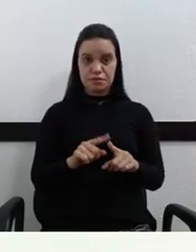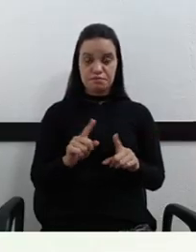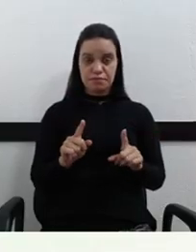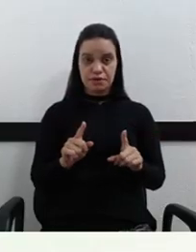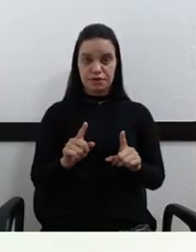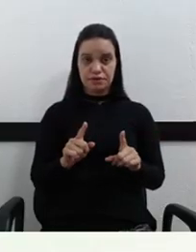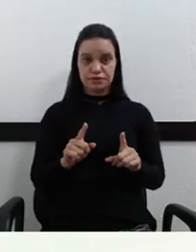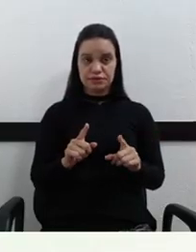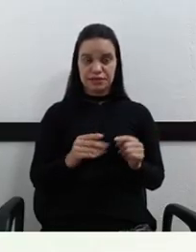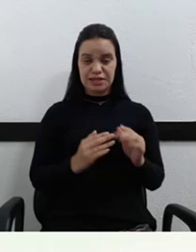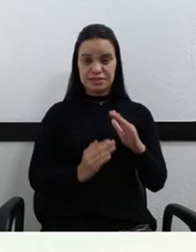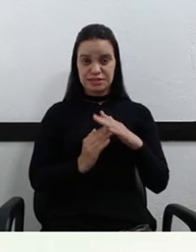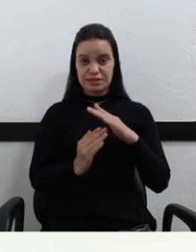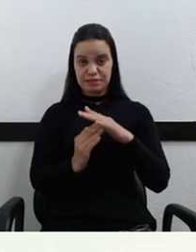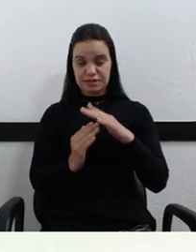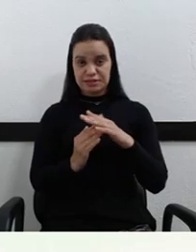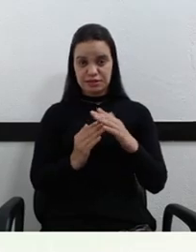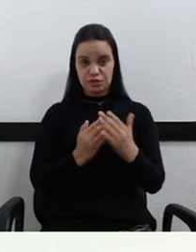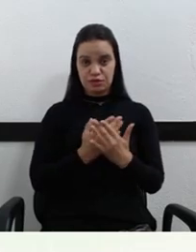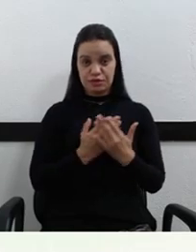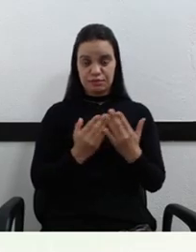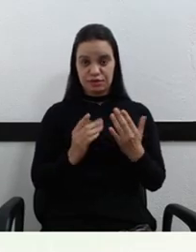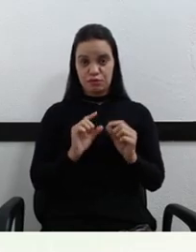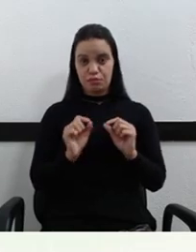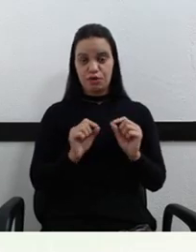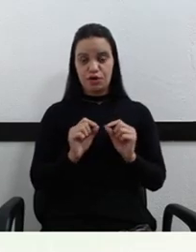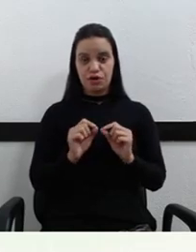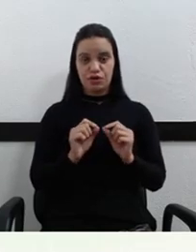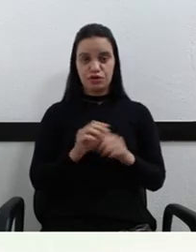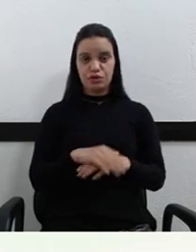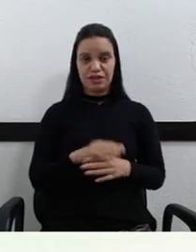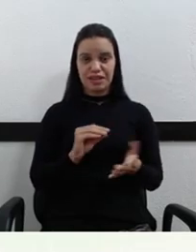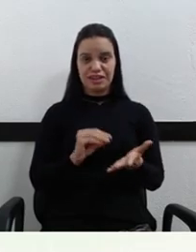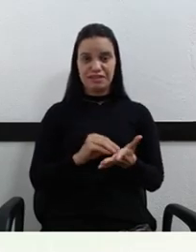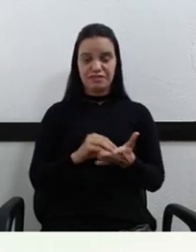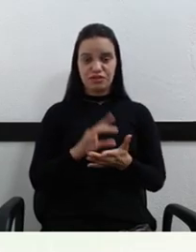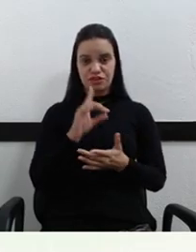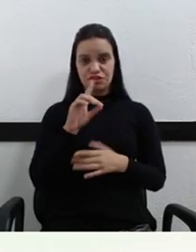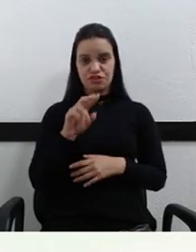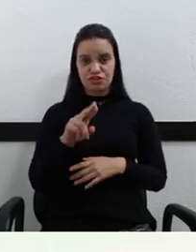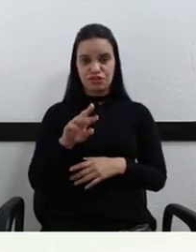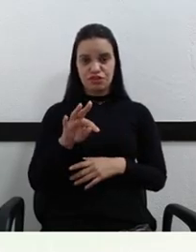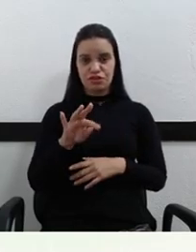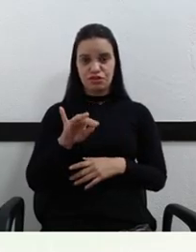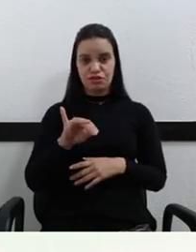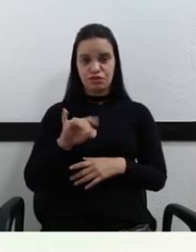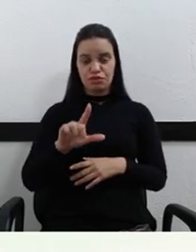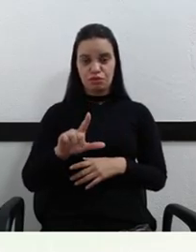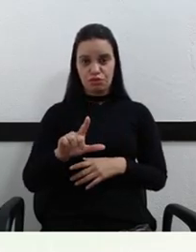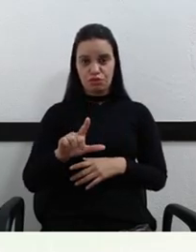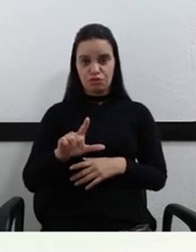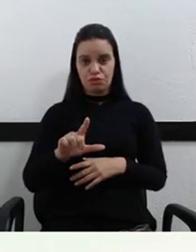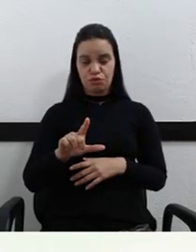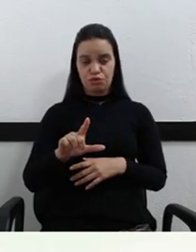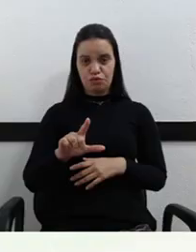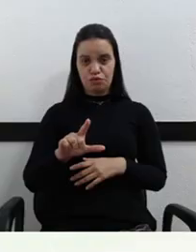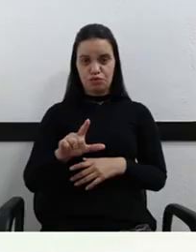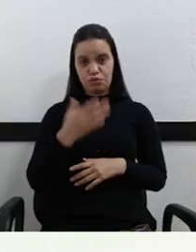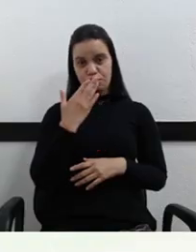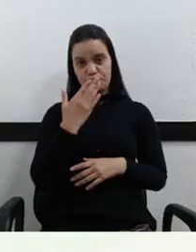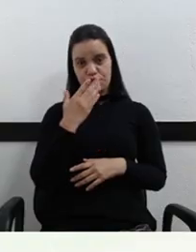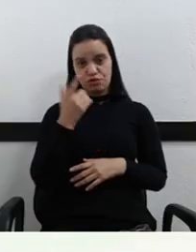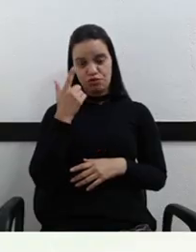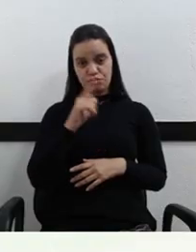dessa limitação que o sistema traz do que efetivamente de ausência de dias úteis para que possa lançar os respectivos pedidos.